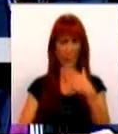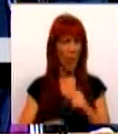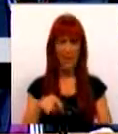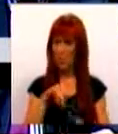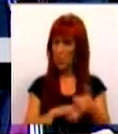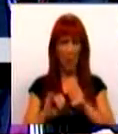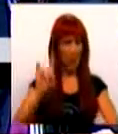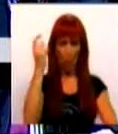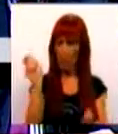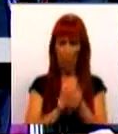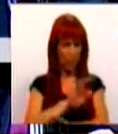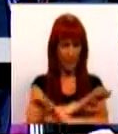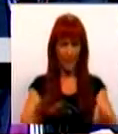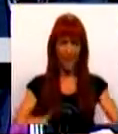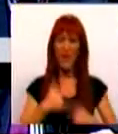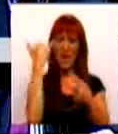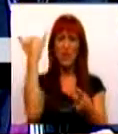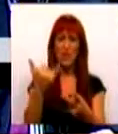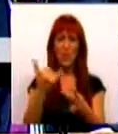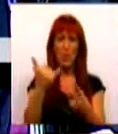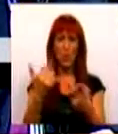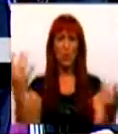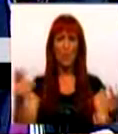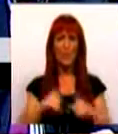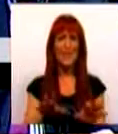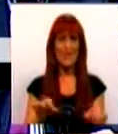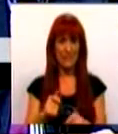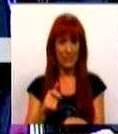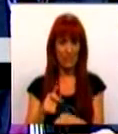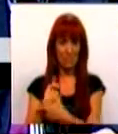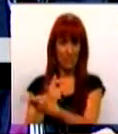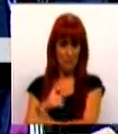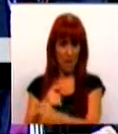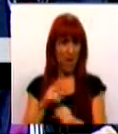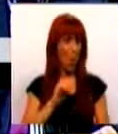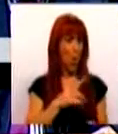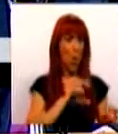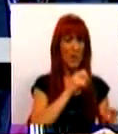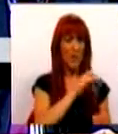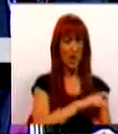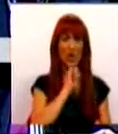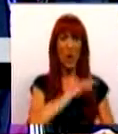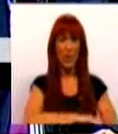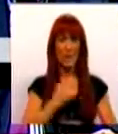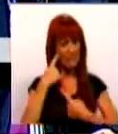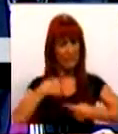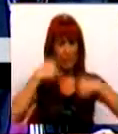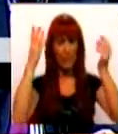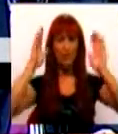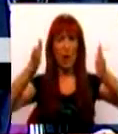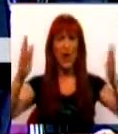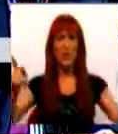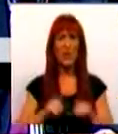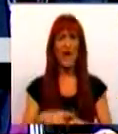sociedade. Ponto. Segundo lugar, como quer ele, quer a CTG já tiveram a oportunidade de declarar publicamente,